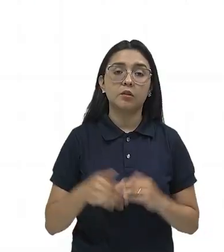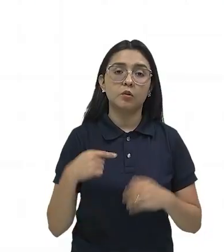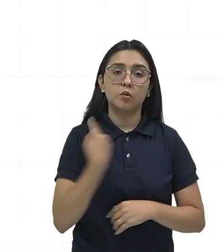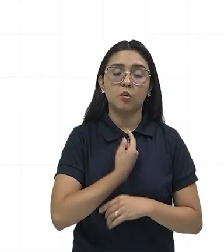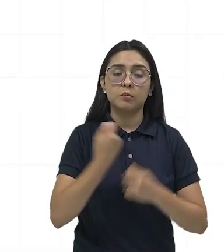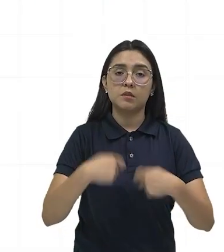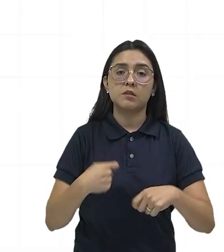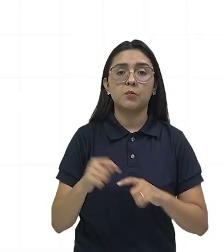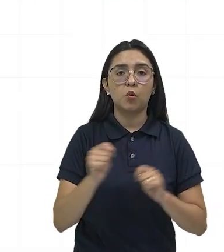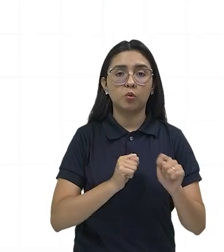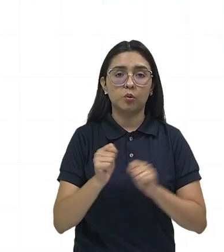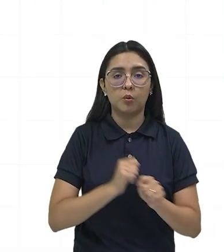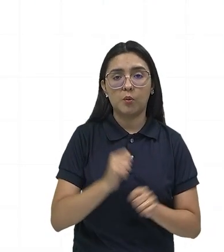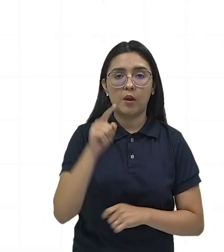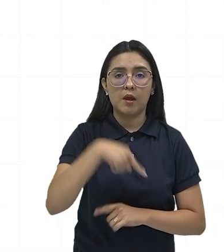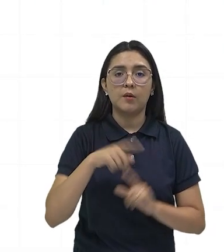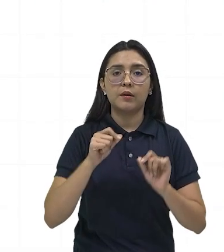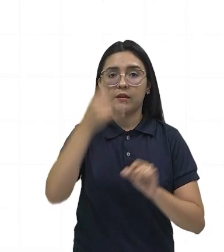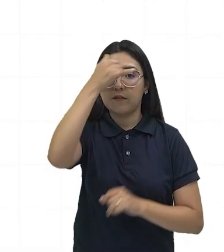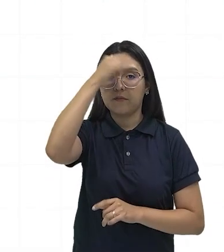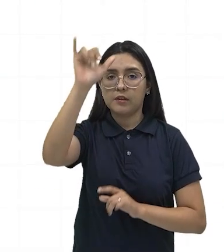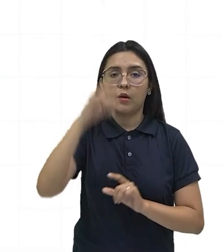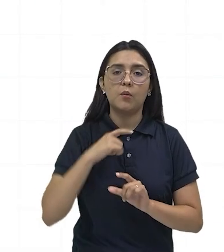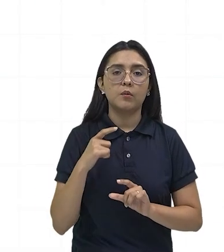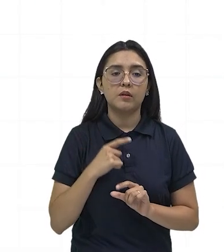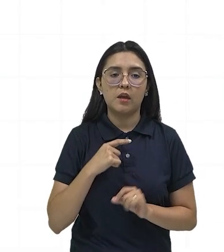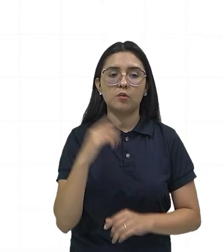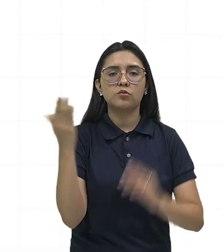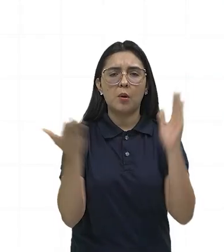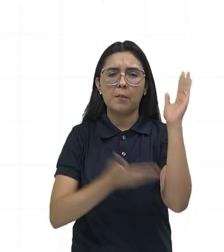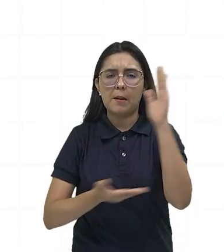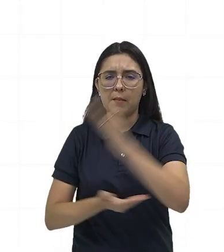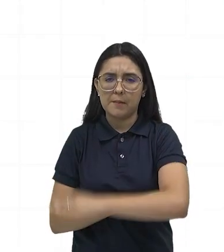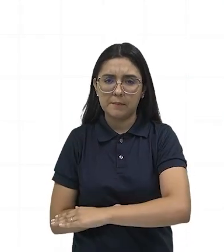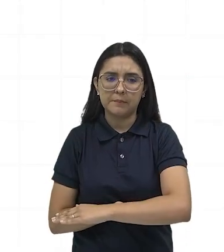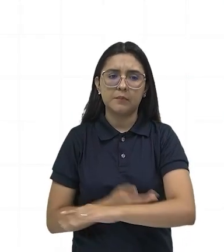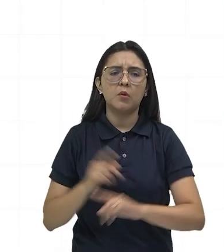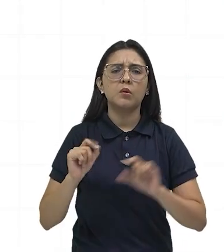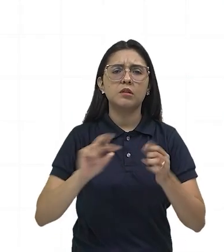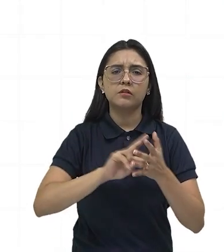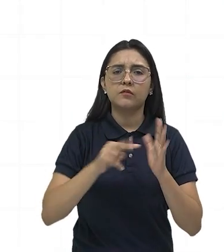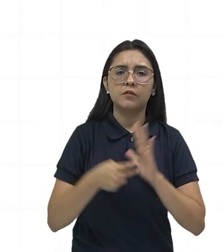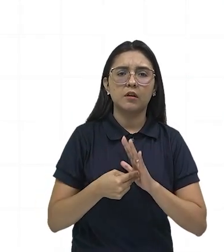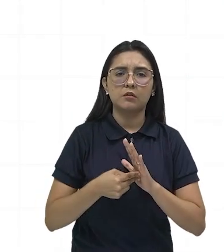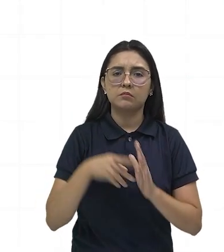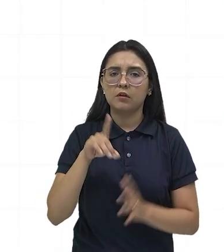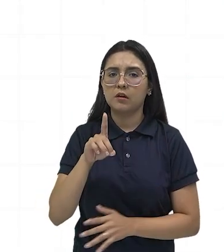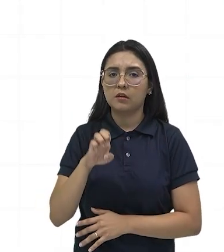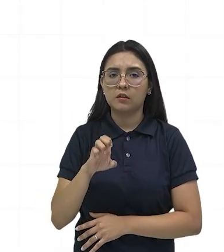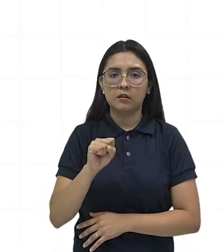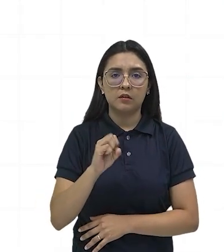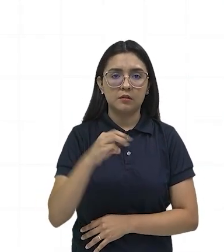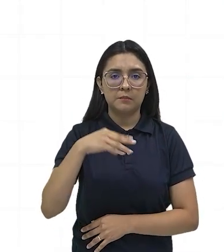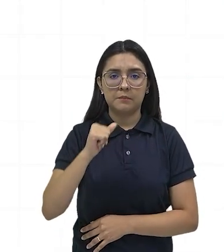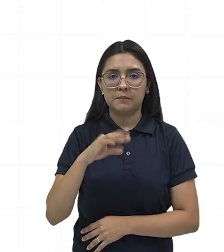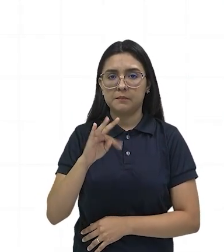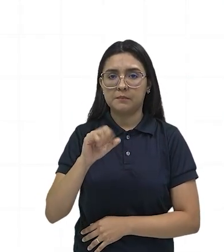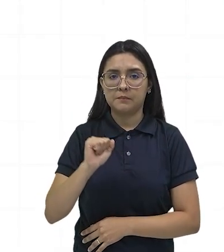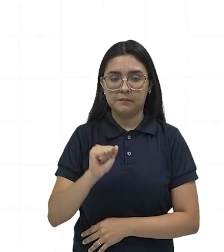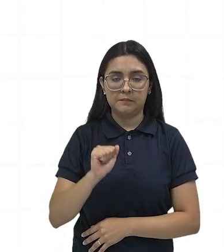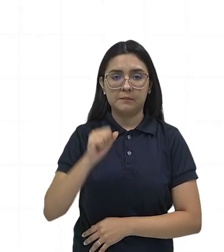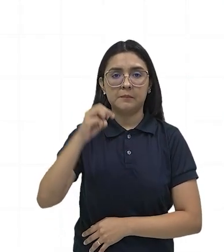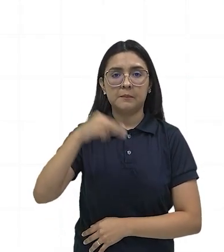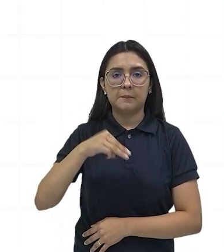o desmatamento. E o que é o desmatamento? É o processo de remoção